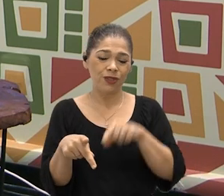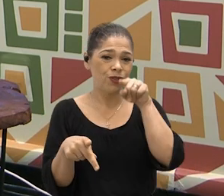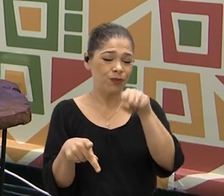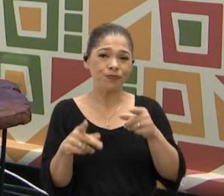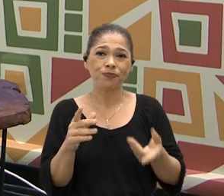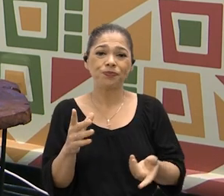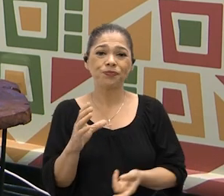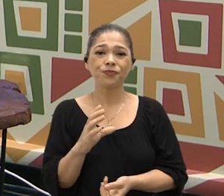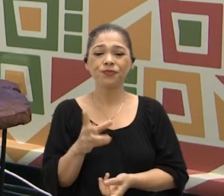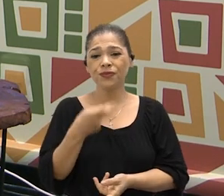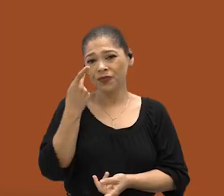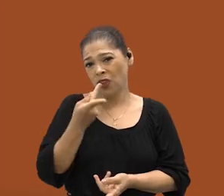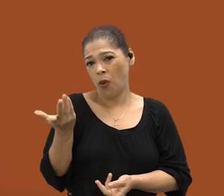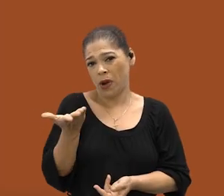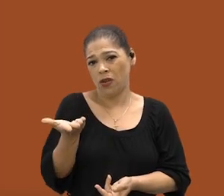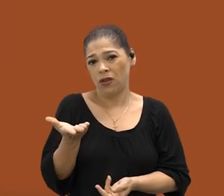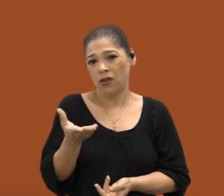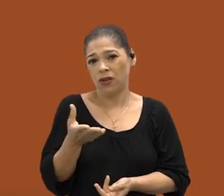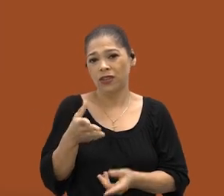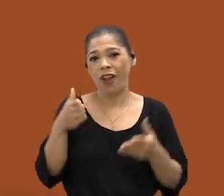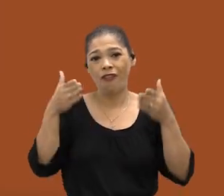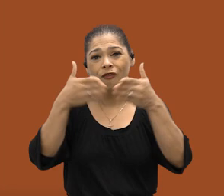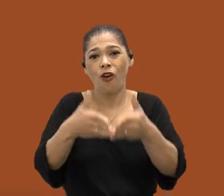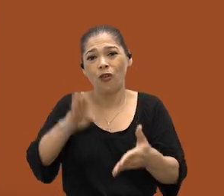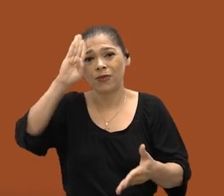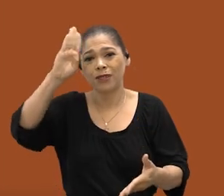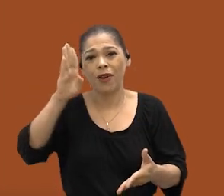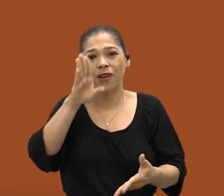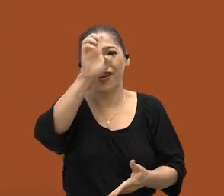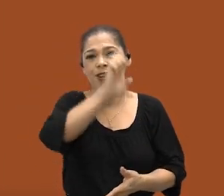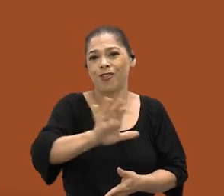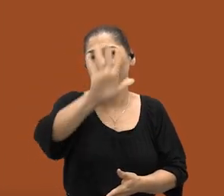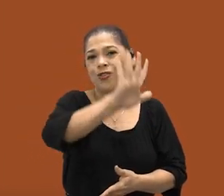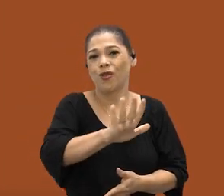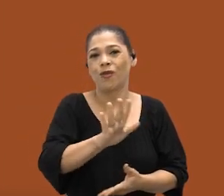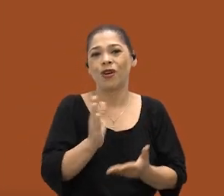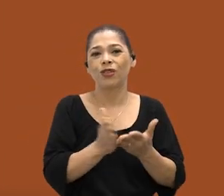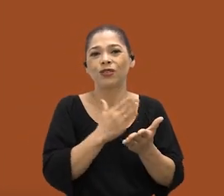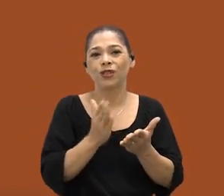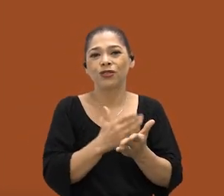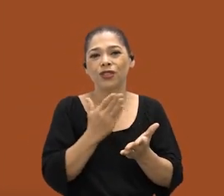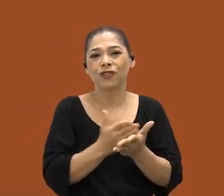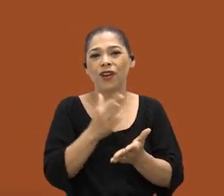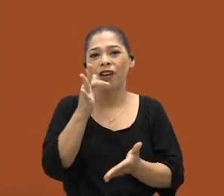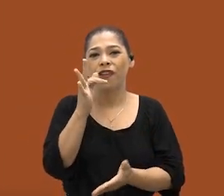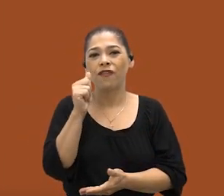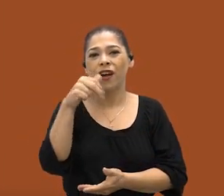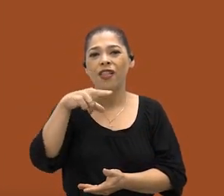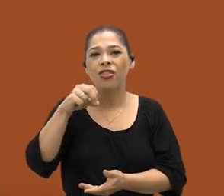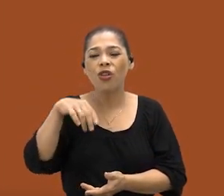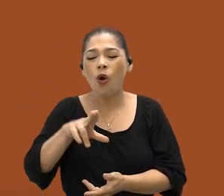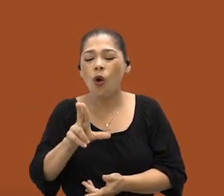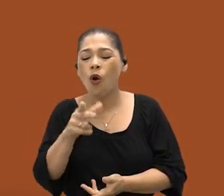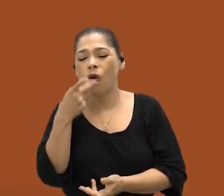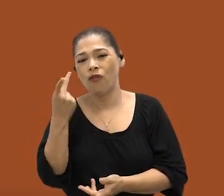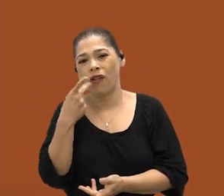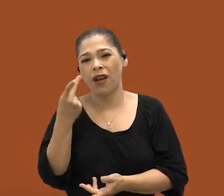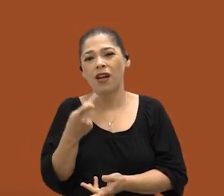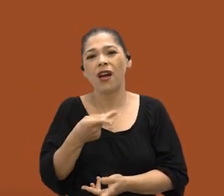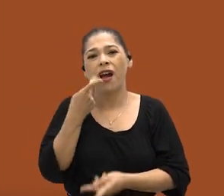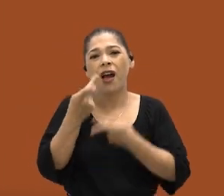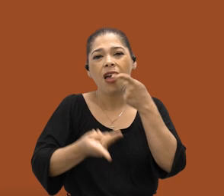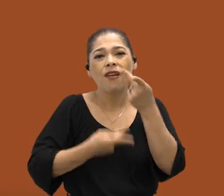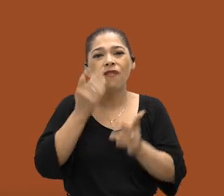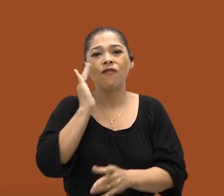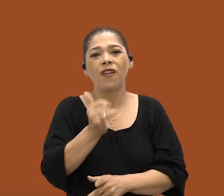professor citou para gente que é o eurocentrismo alguns autores que eu gosto muito que falam sobre isso é fanómenecesárea